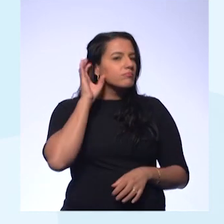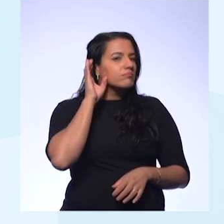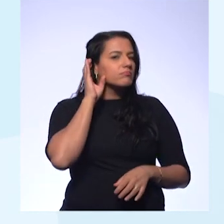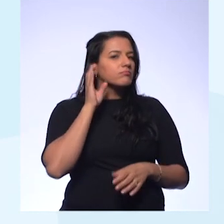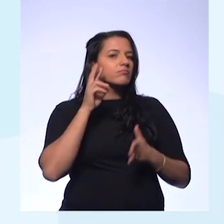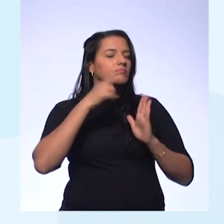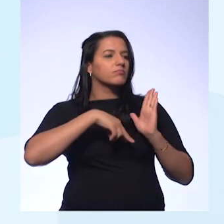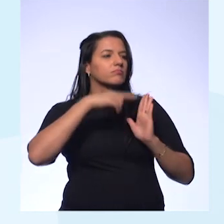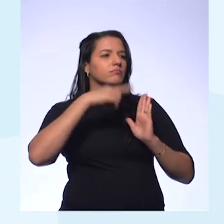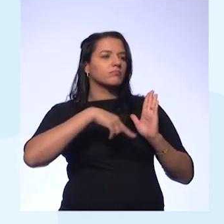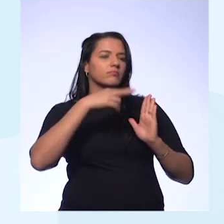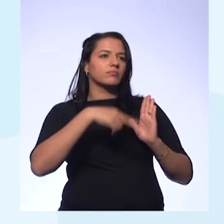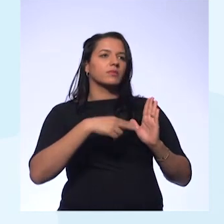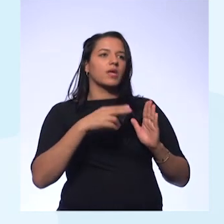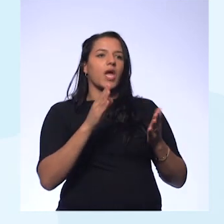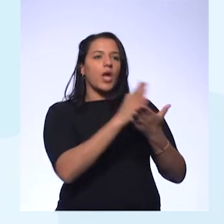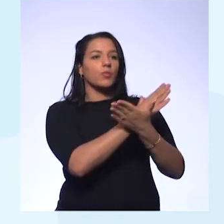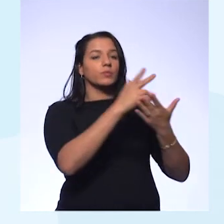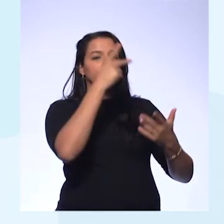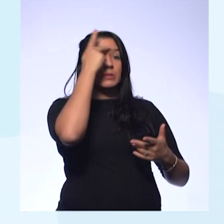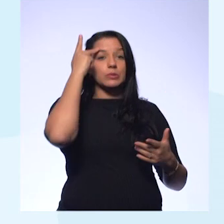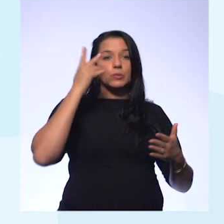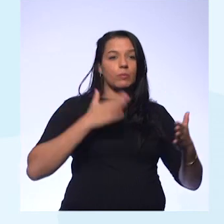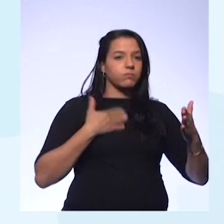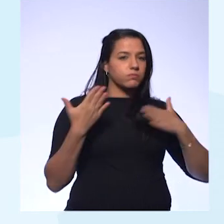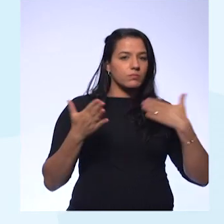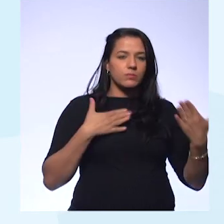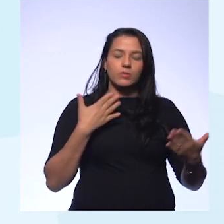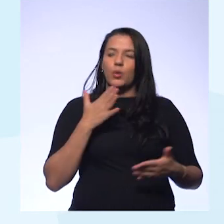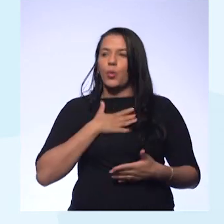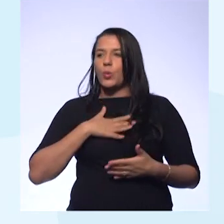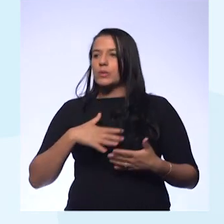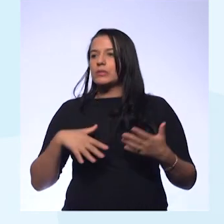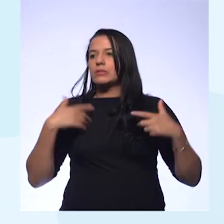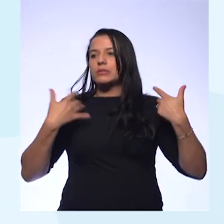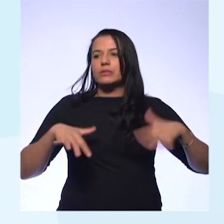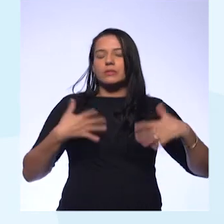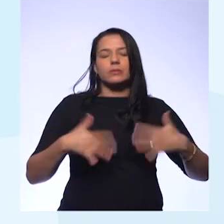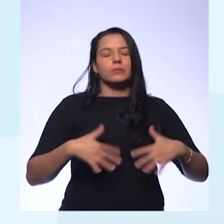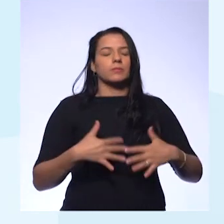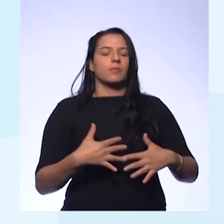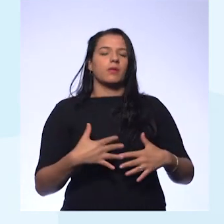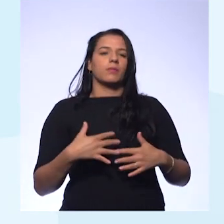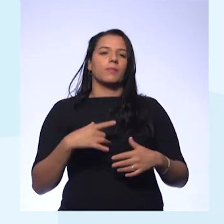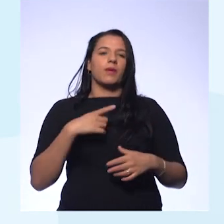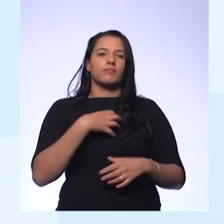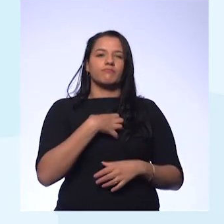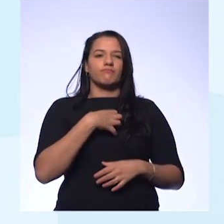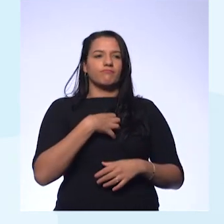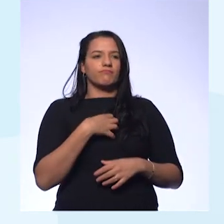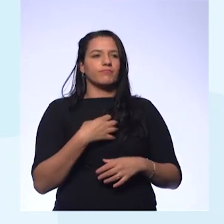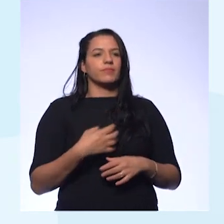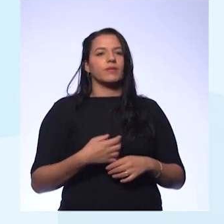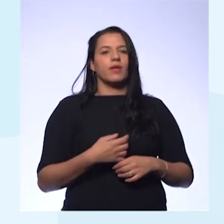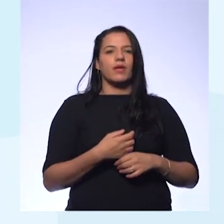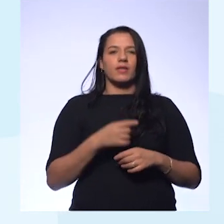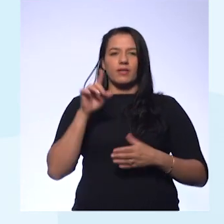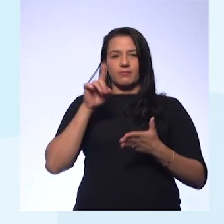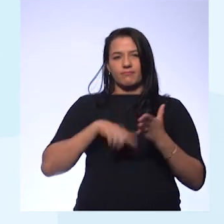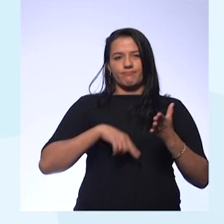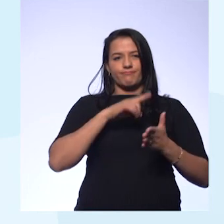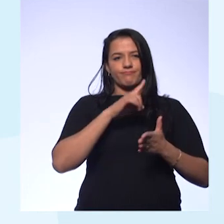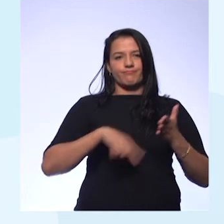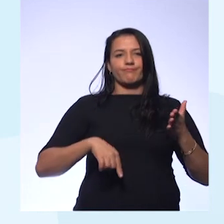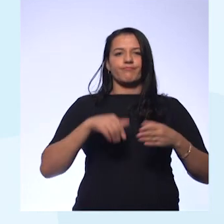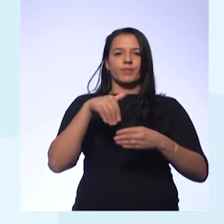muito forte, pânico, né, efetivo na população, e se valendo desse sentimento, Getúlio Vargas cancela